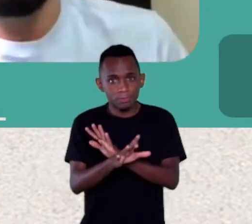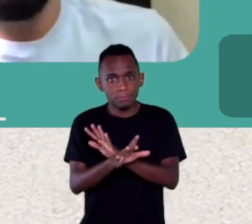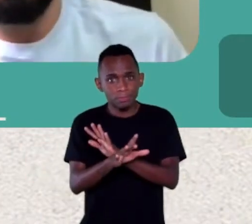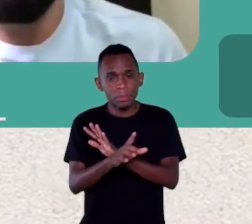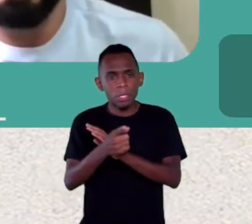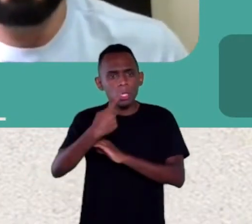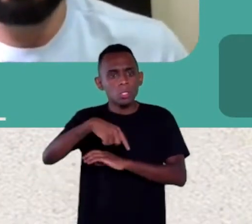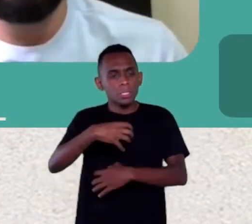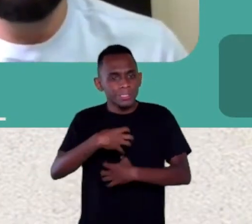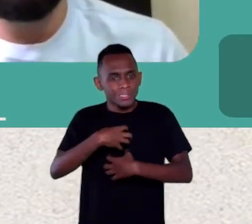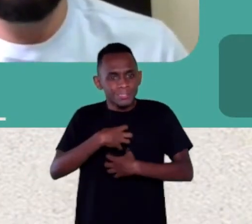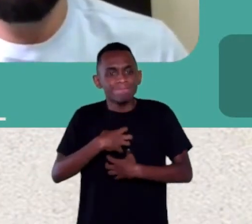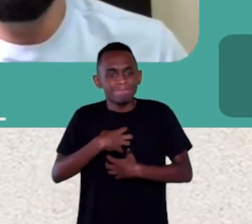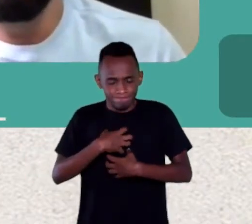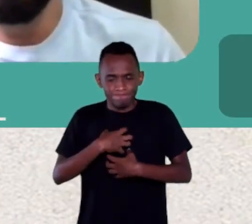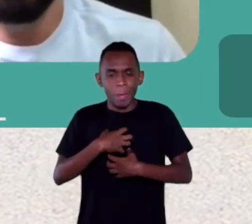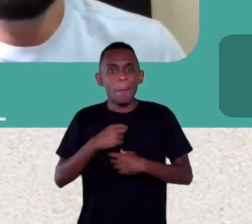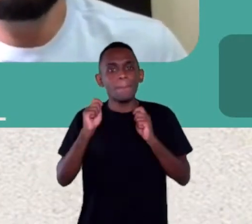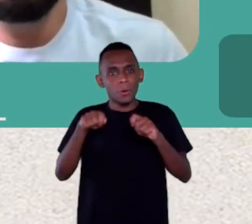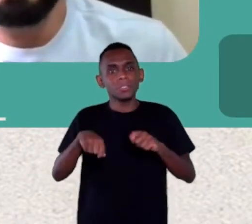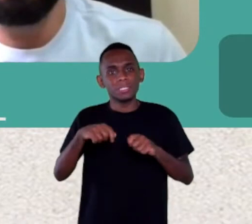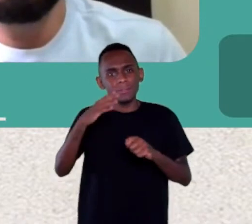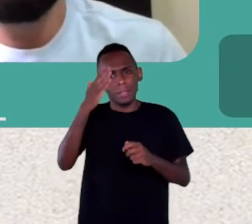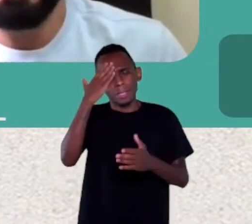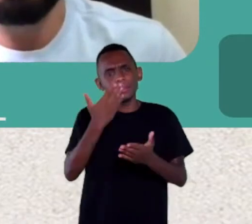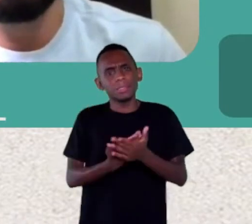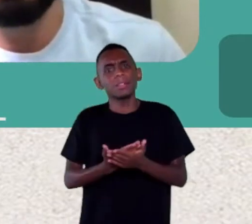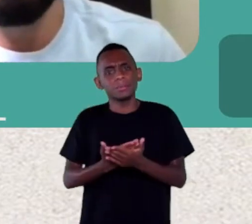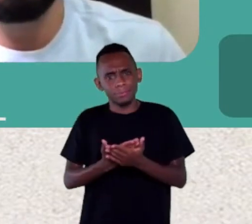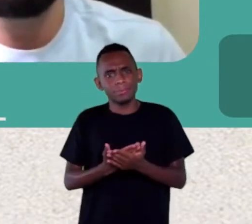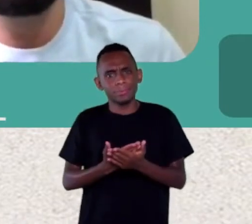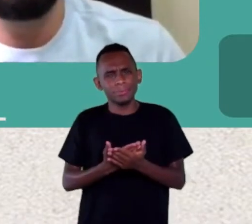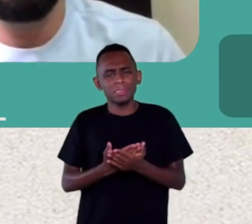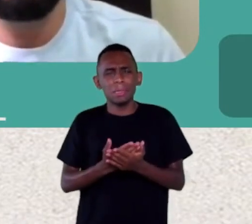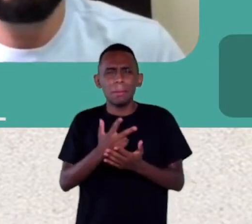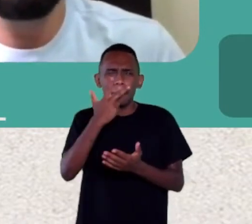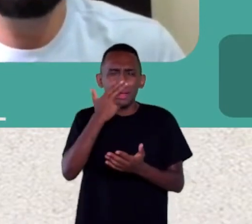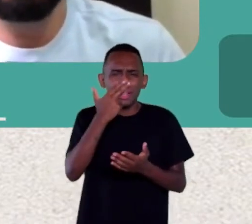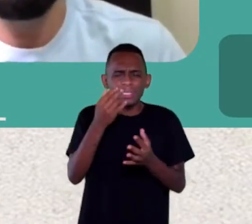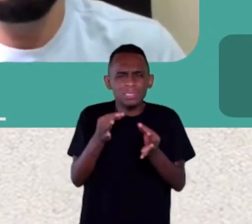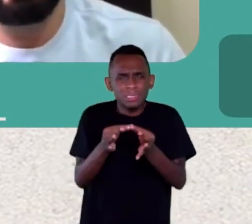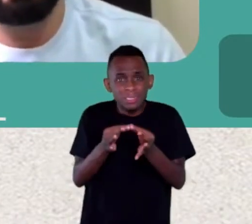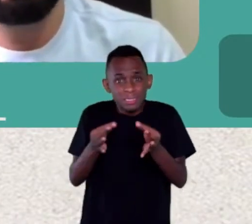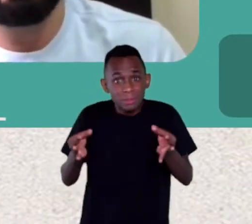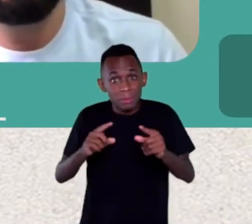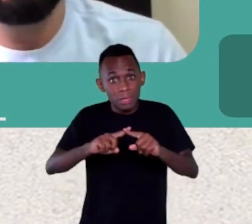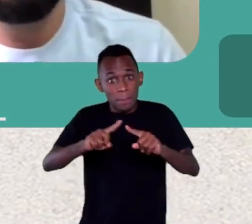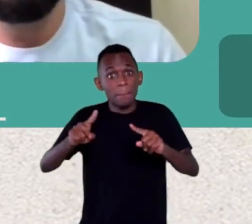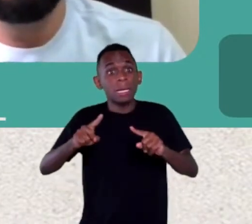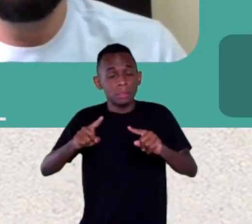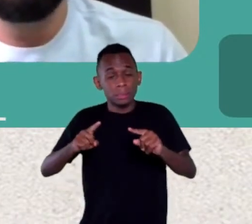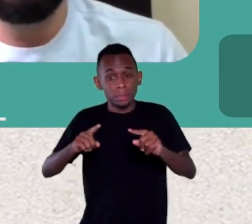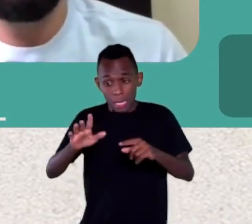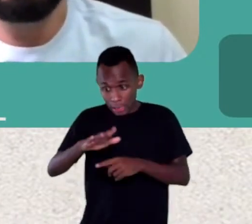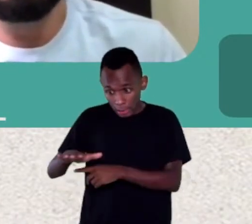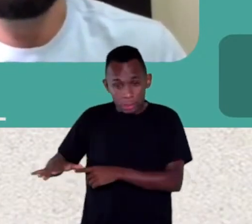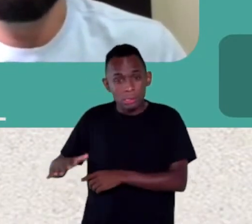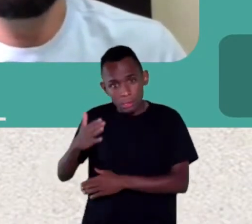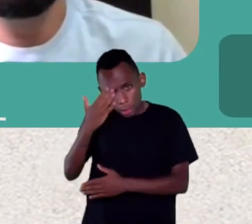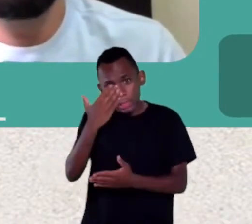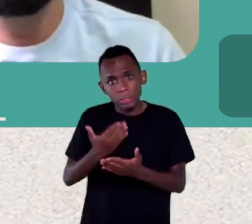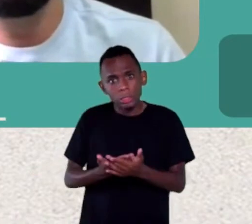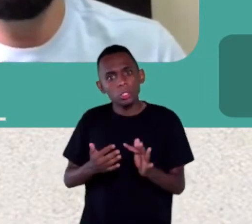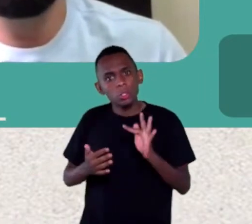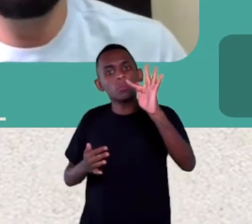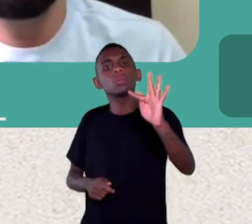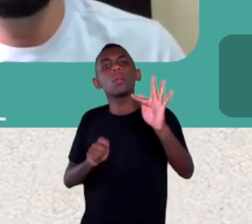gente acreditar que é capaz, entendeu? Por mais que seja a coisa mais simples, a criança acredita. Então, esse